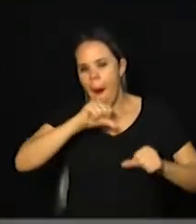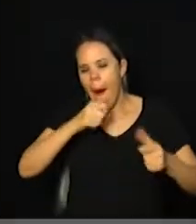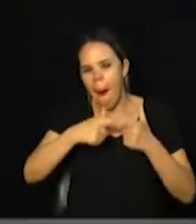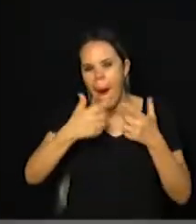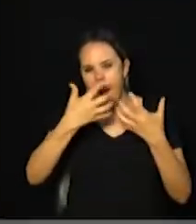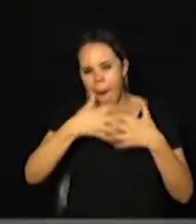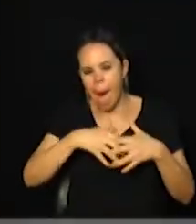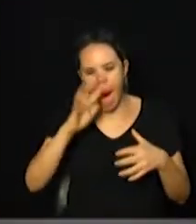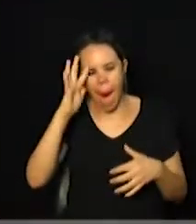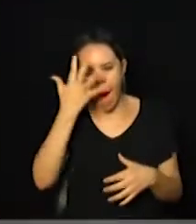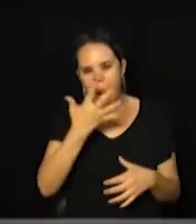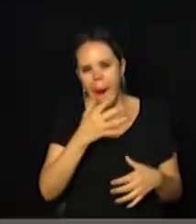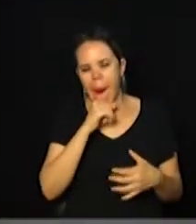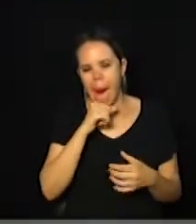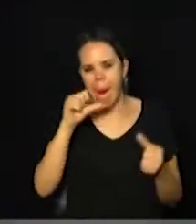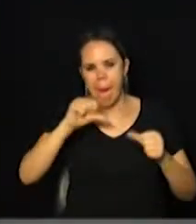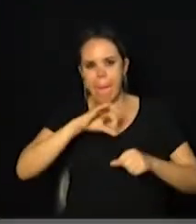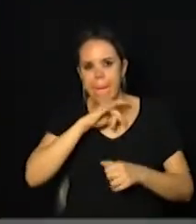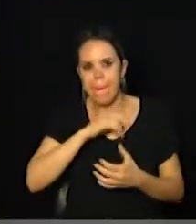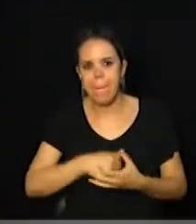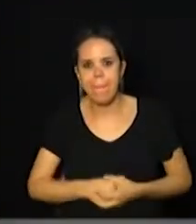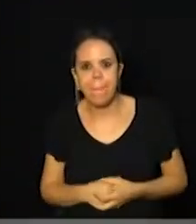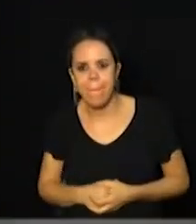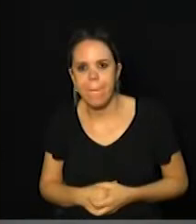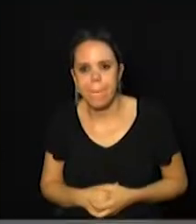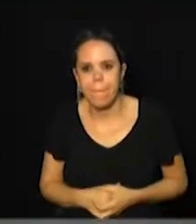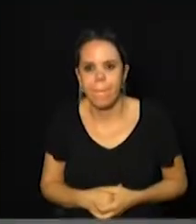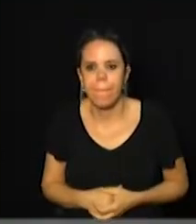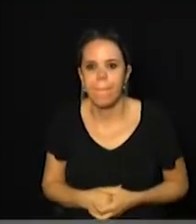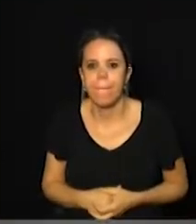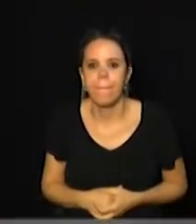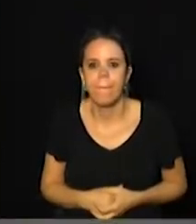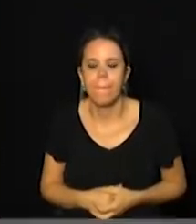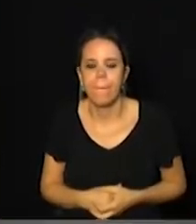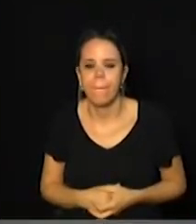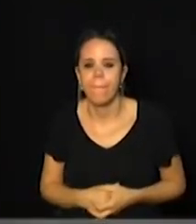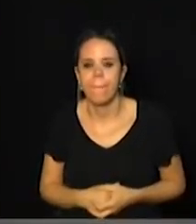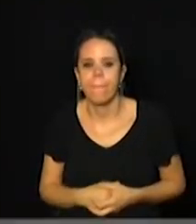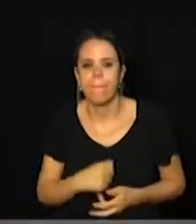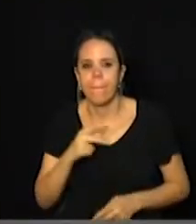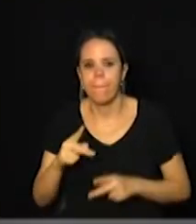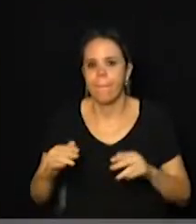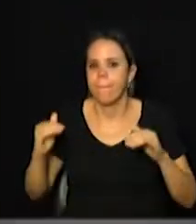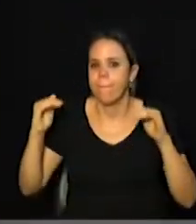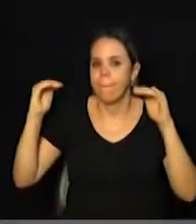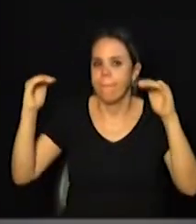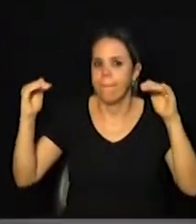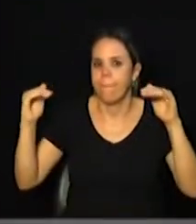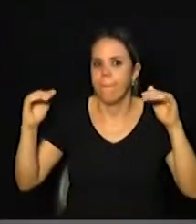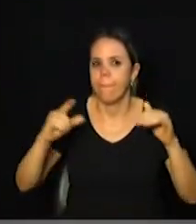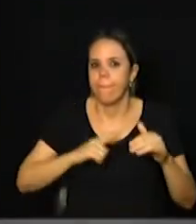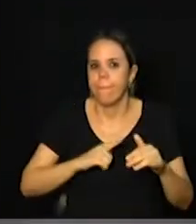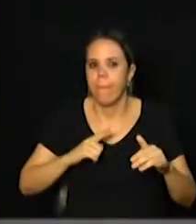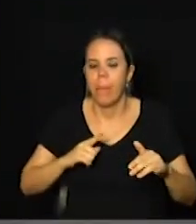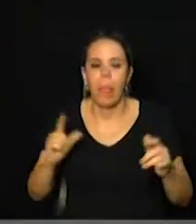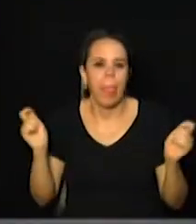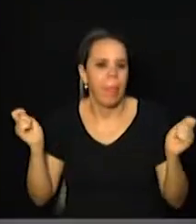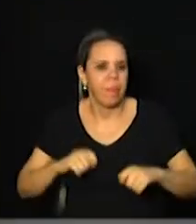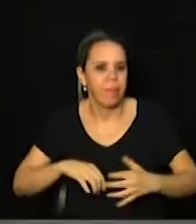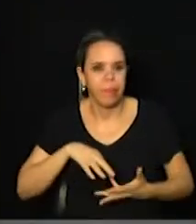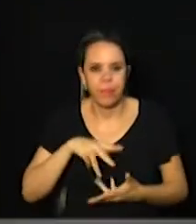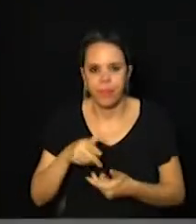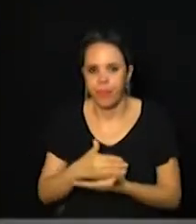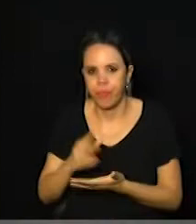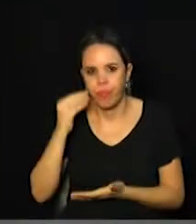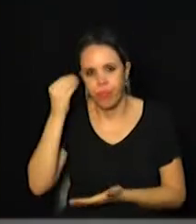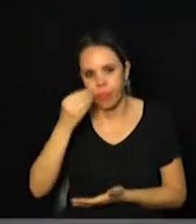consequências e consequências terríveis e lá em cima eu estudei eles tem todo o poder do mundo